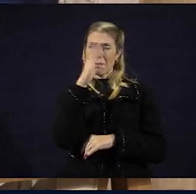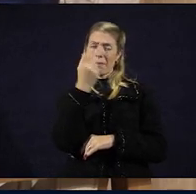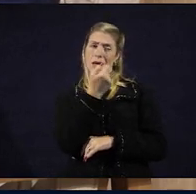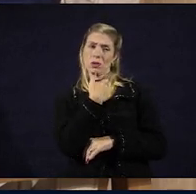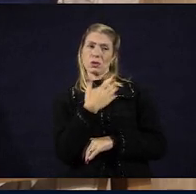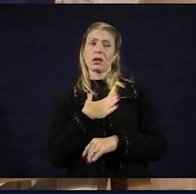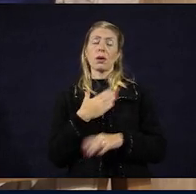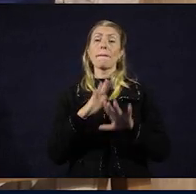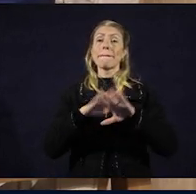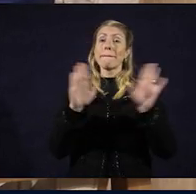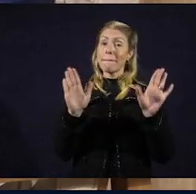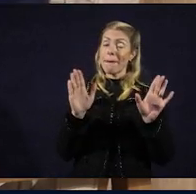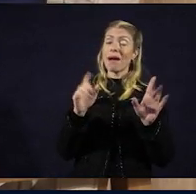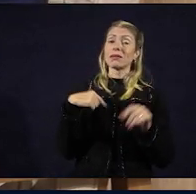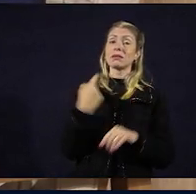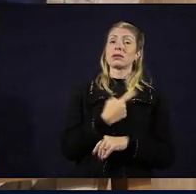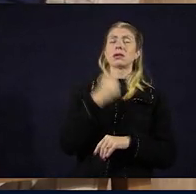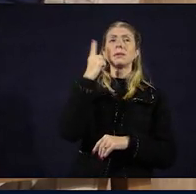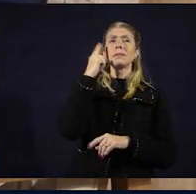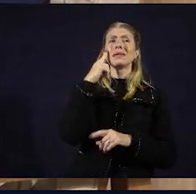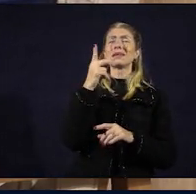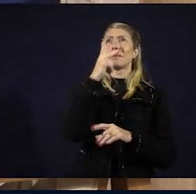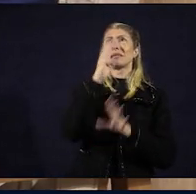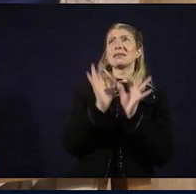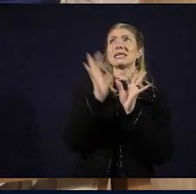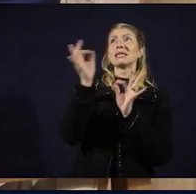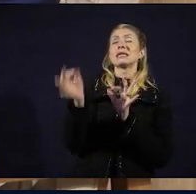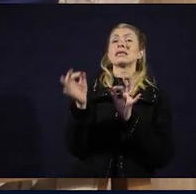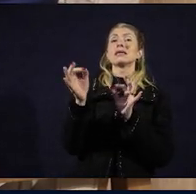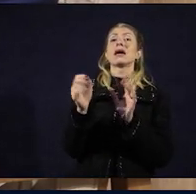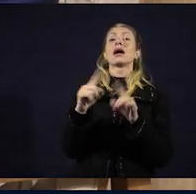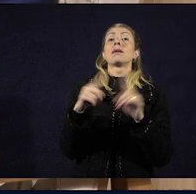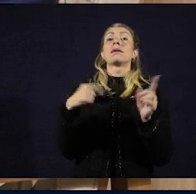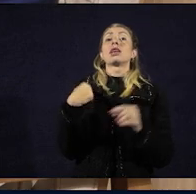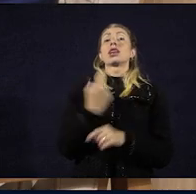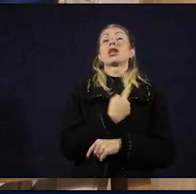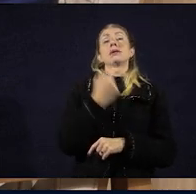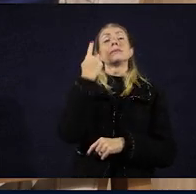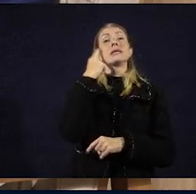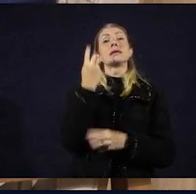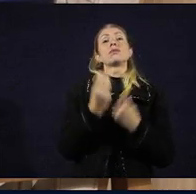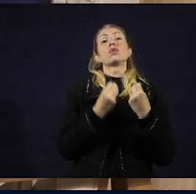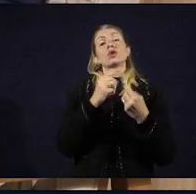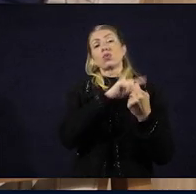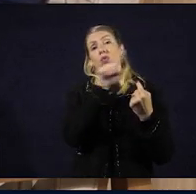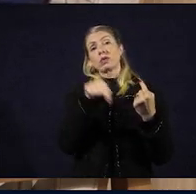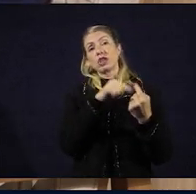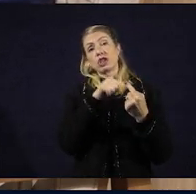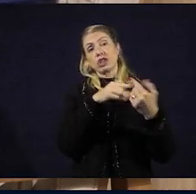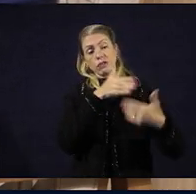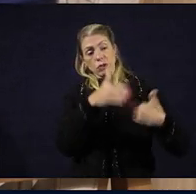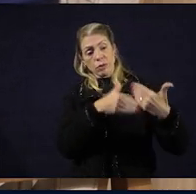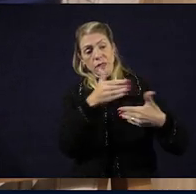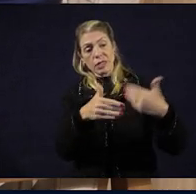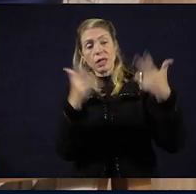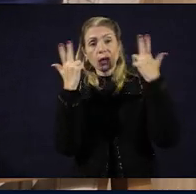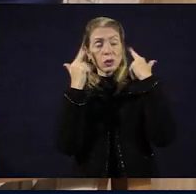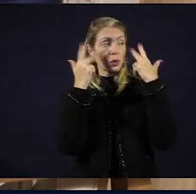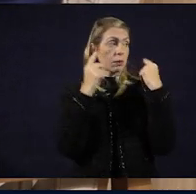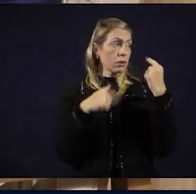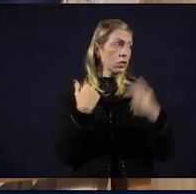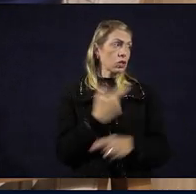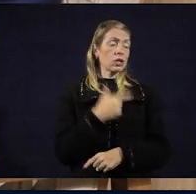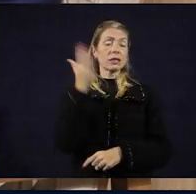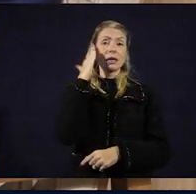estamos muito distante disso e o que eu espero olhando um pouco para esse processo que naturalmente vamos passar aqui